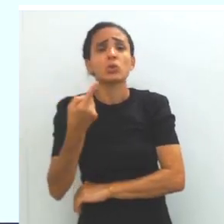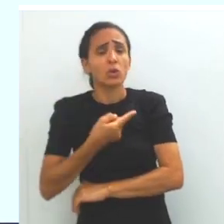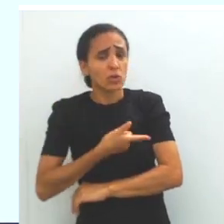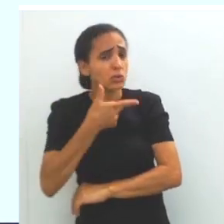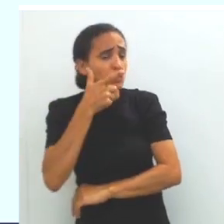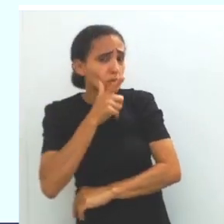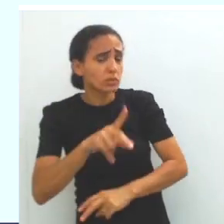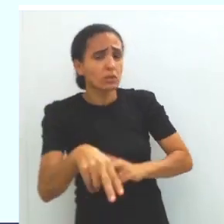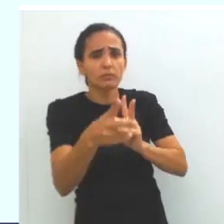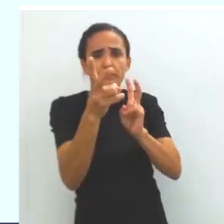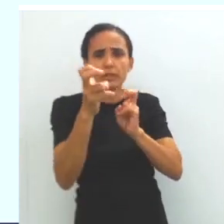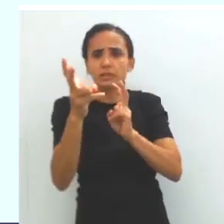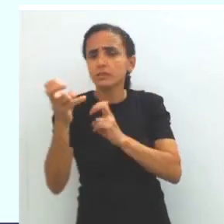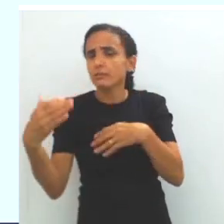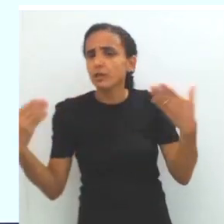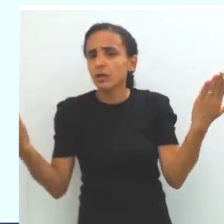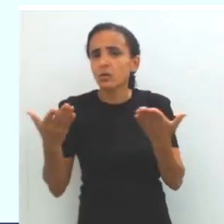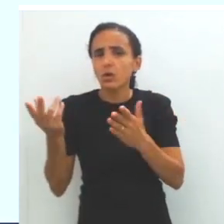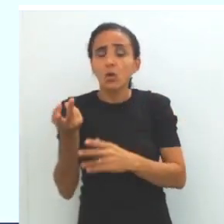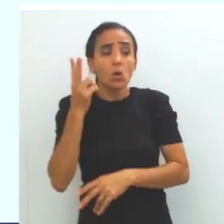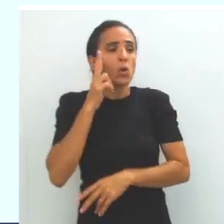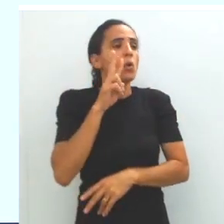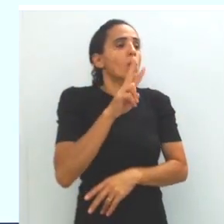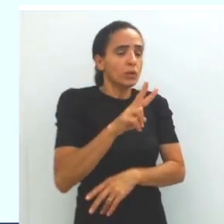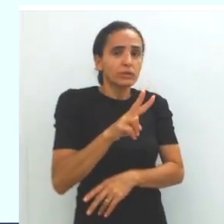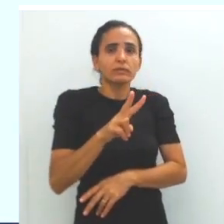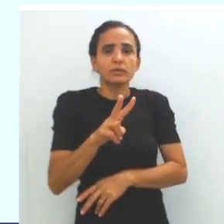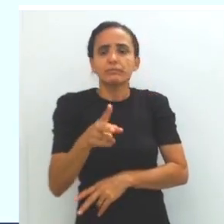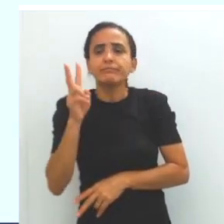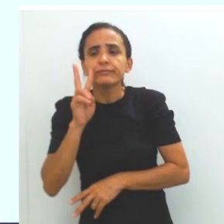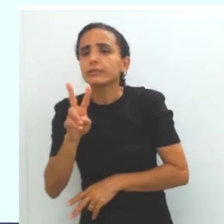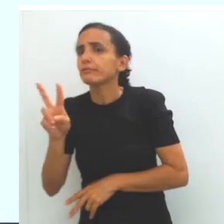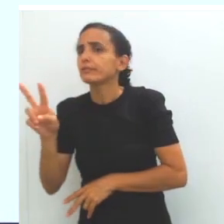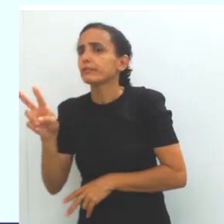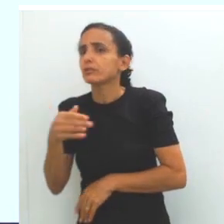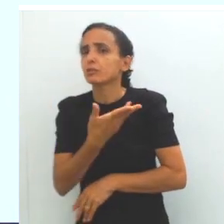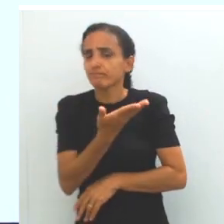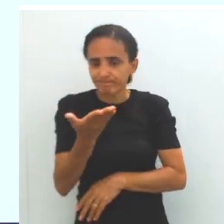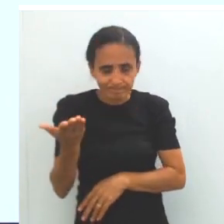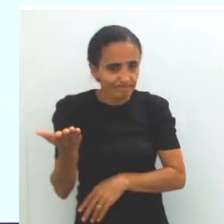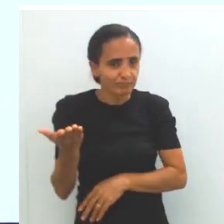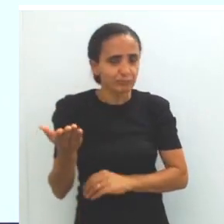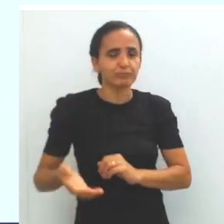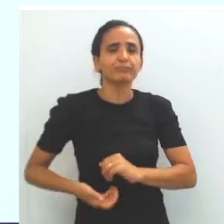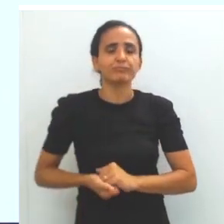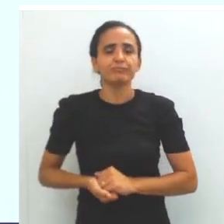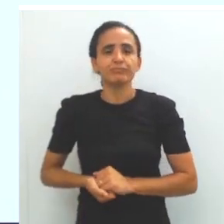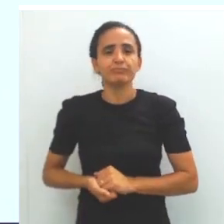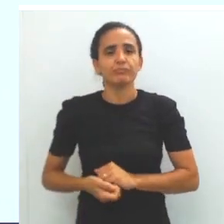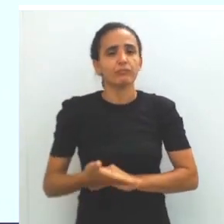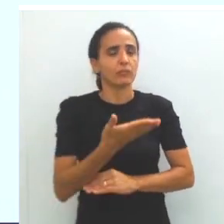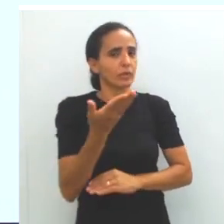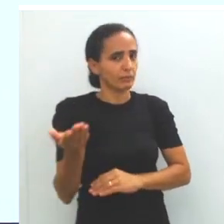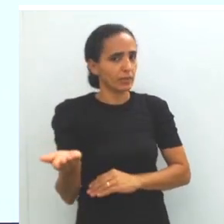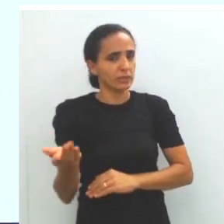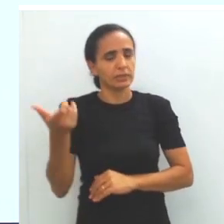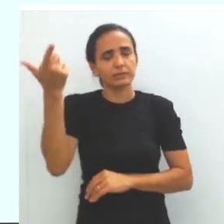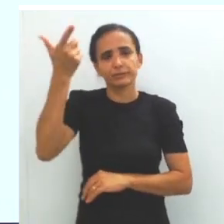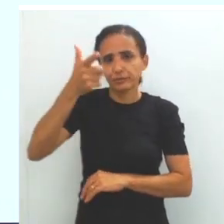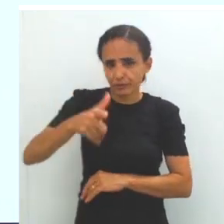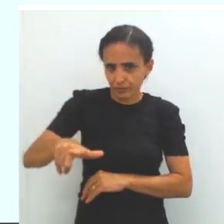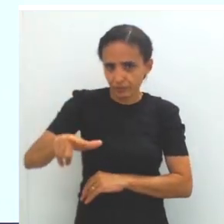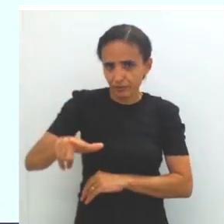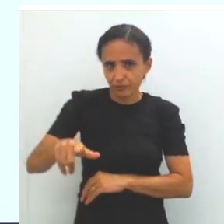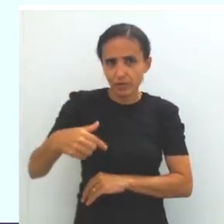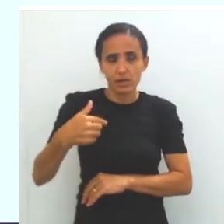todos nós podemos perceber nesse momento qual é o objeto visualizado. Tá certo? Vejam só, mais